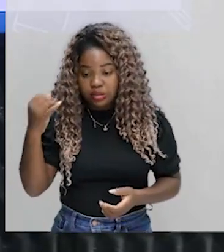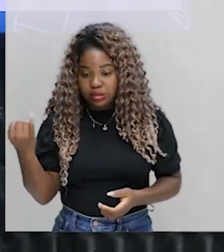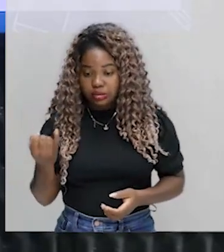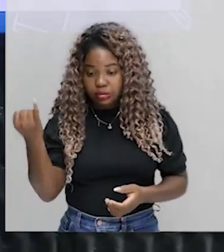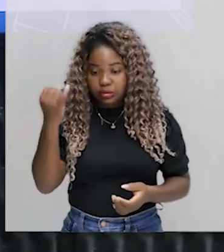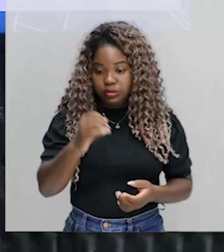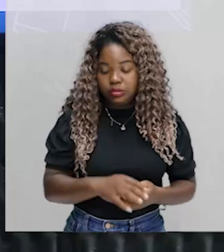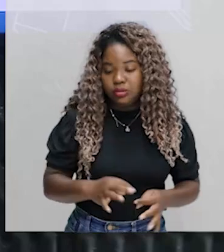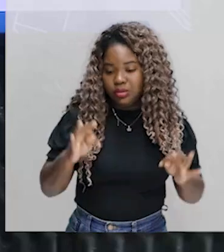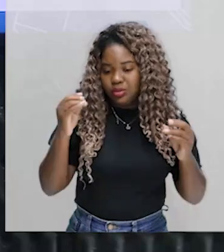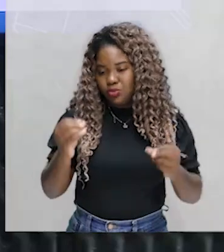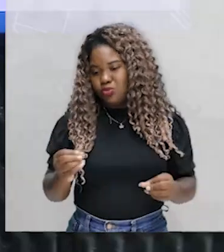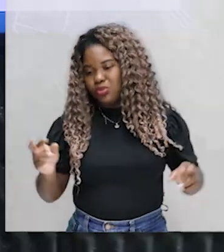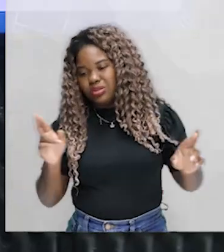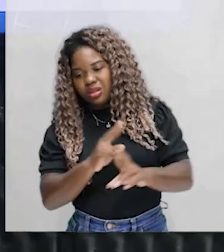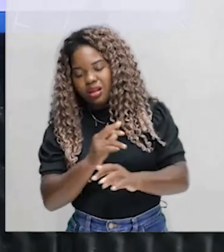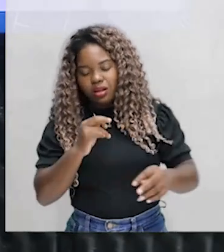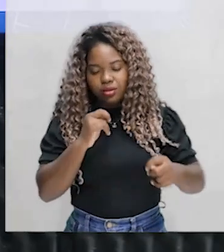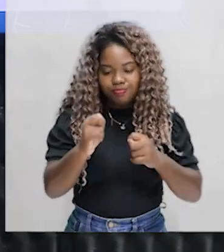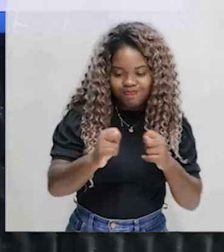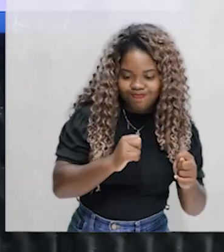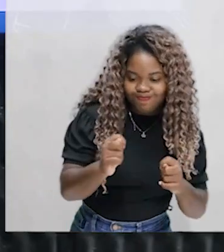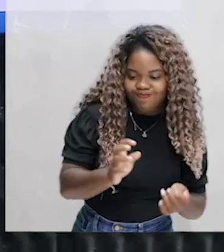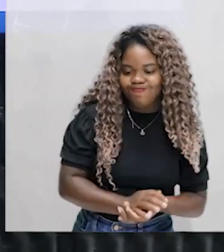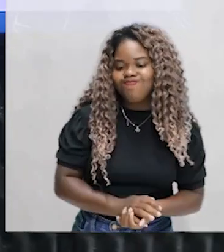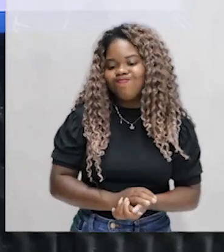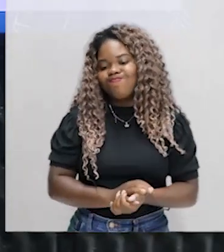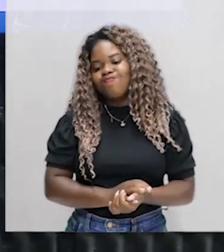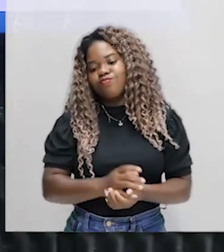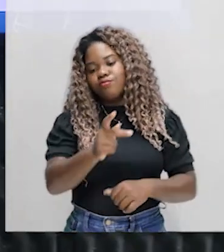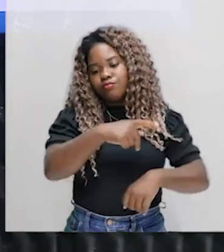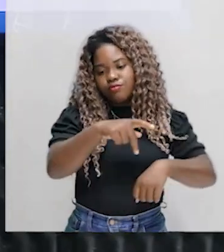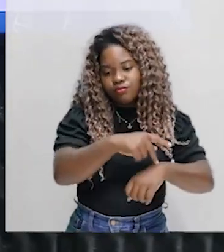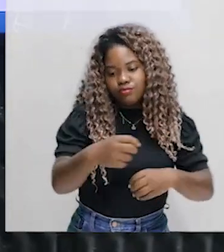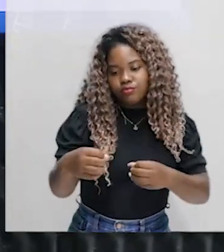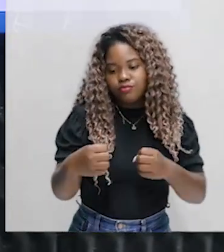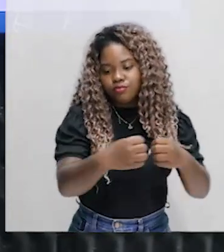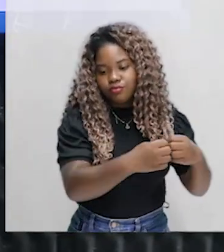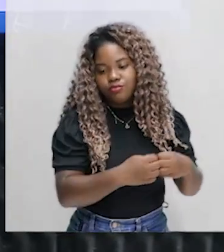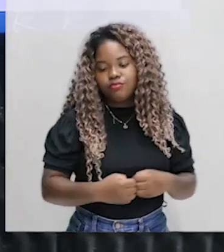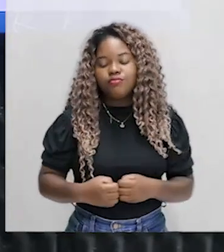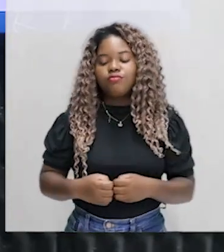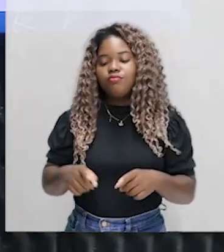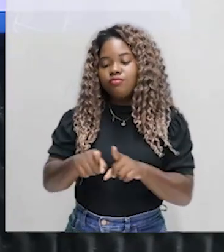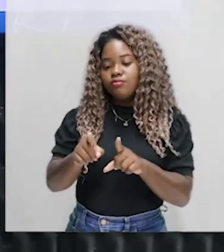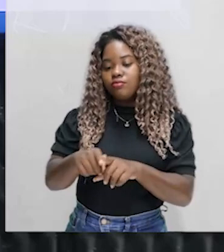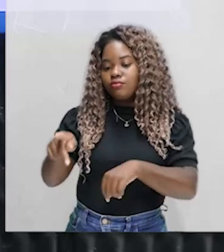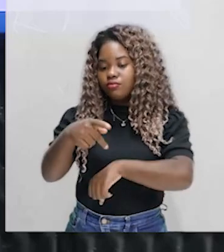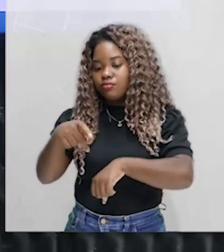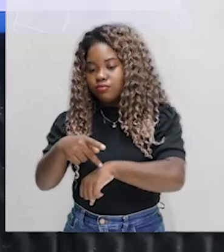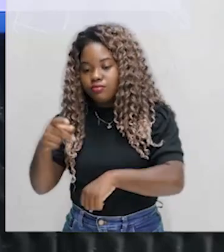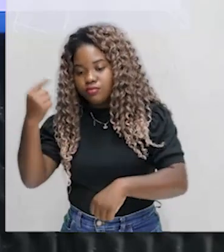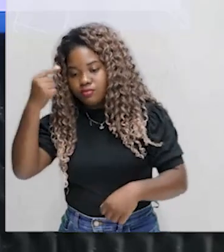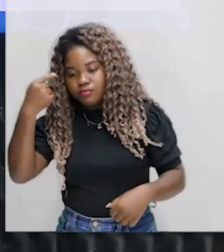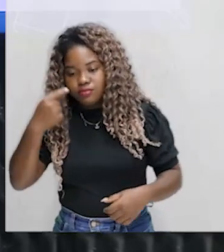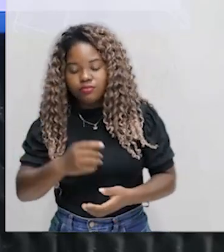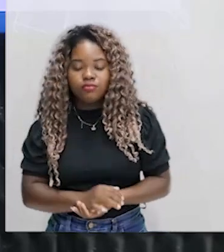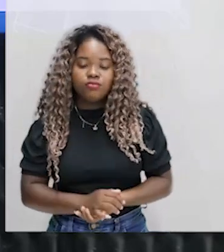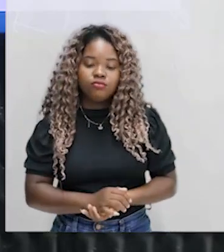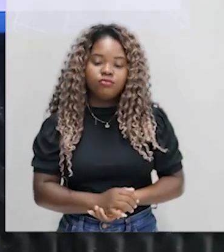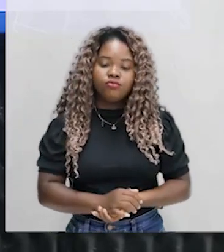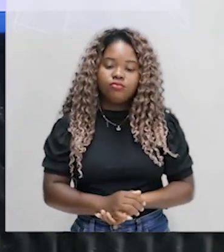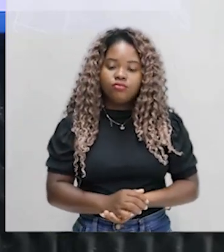de todas as relações econômicas com países vizinhos e com a Espanha. Nós